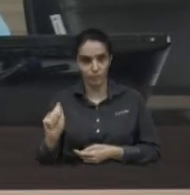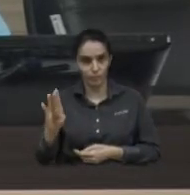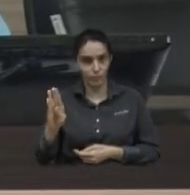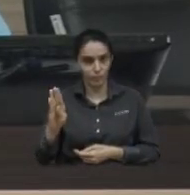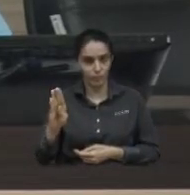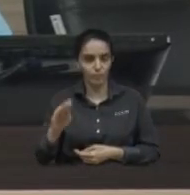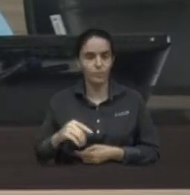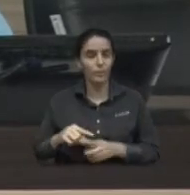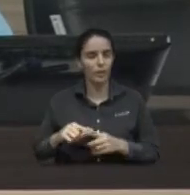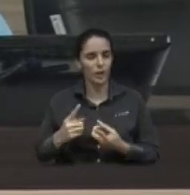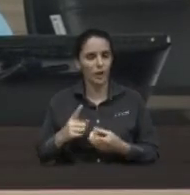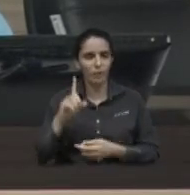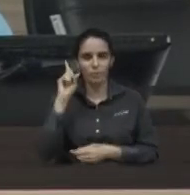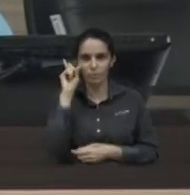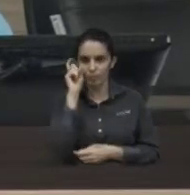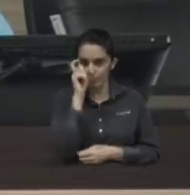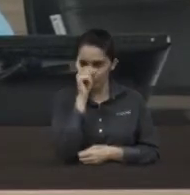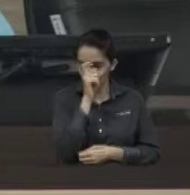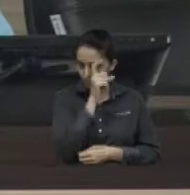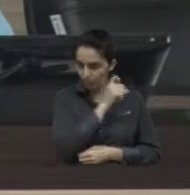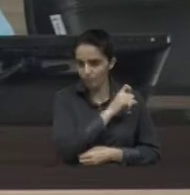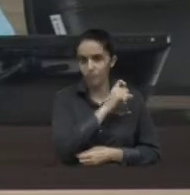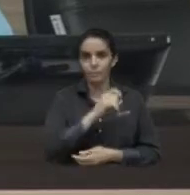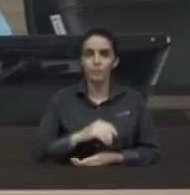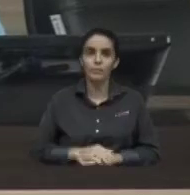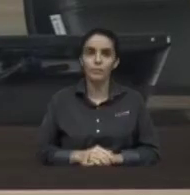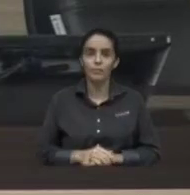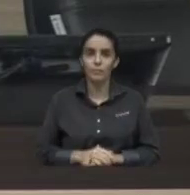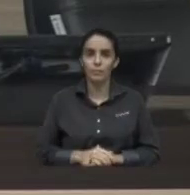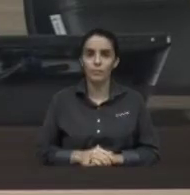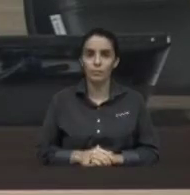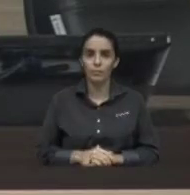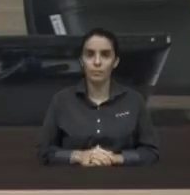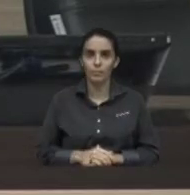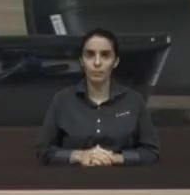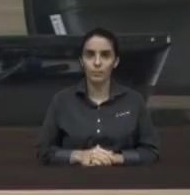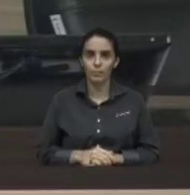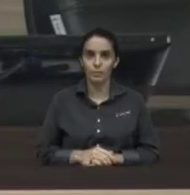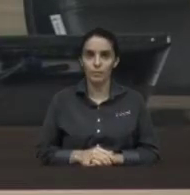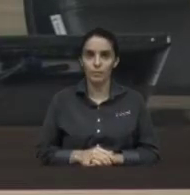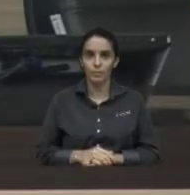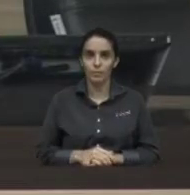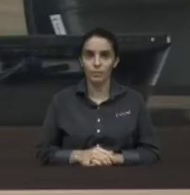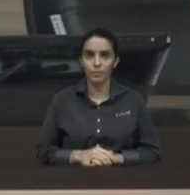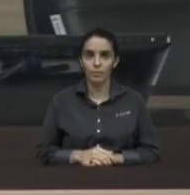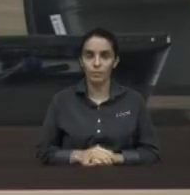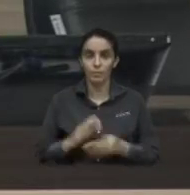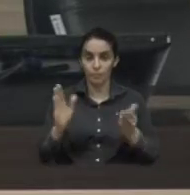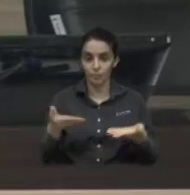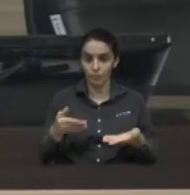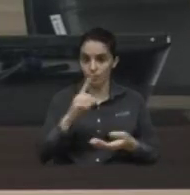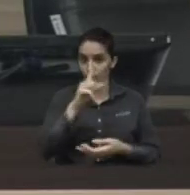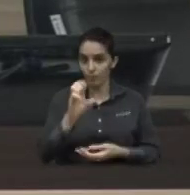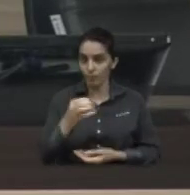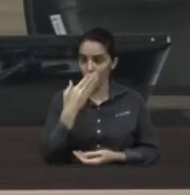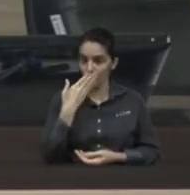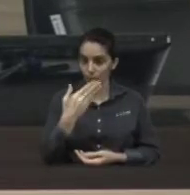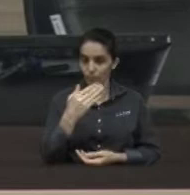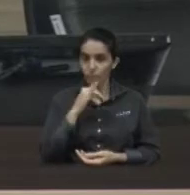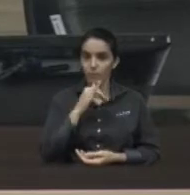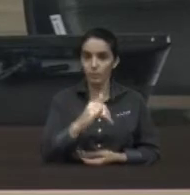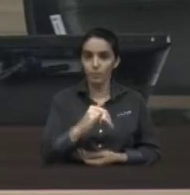E a gente, hoje, por isso que eu pedi para falar, eu